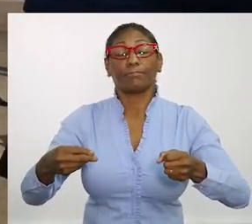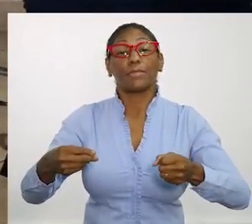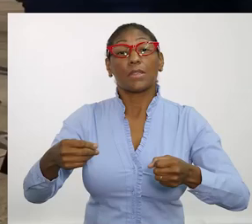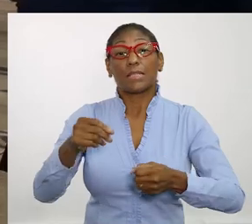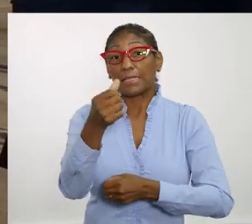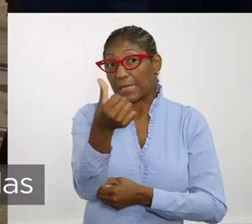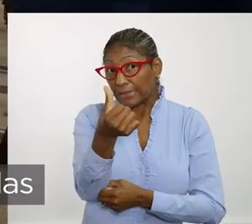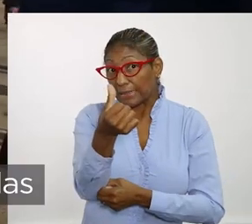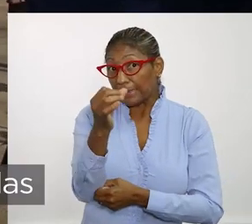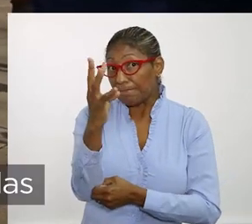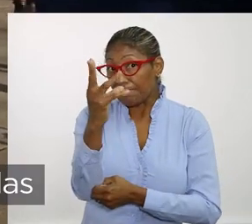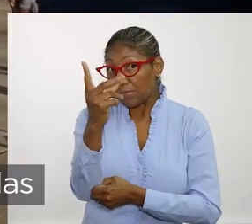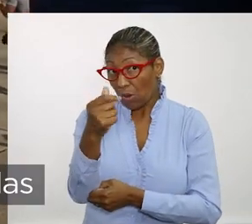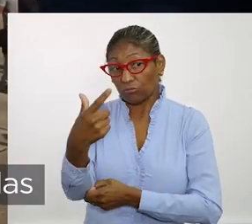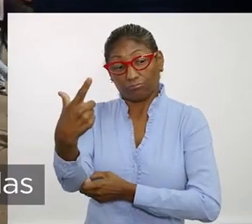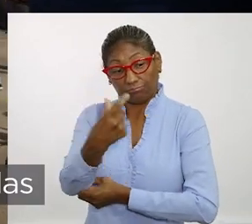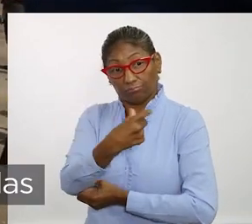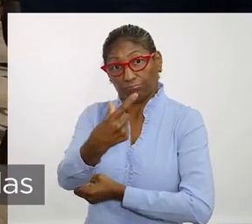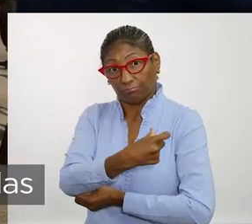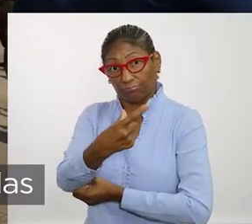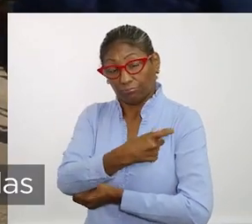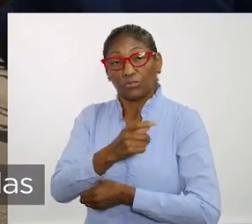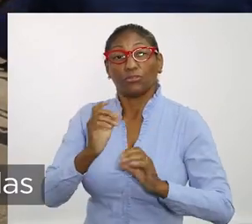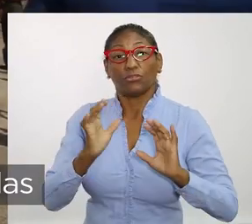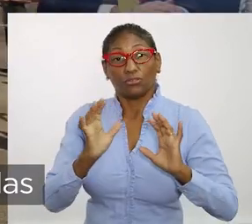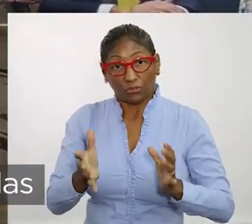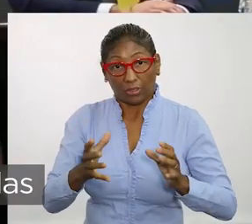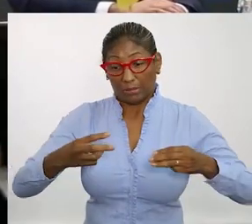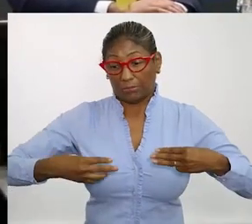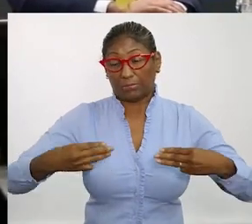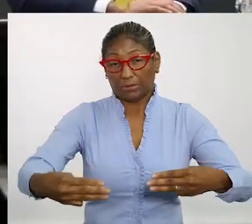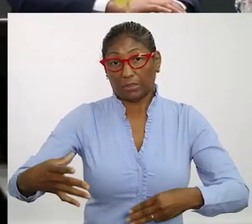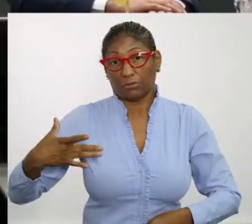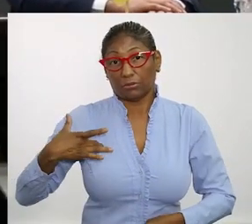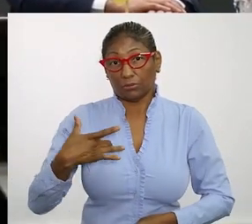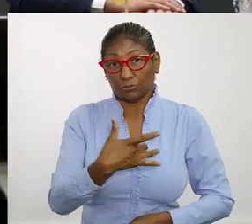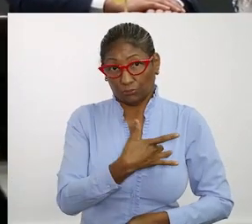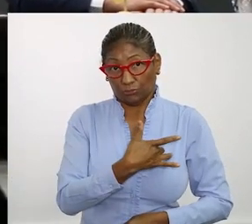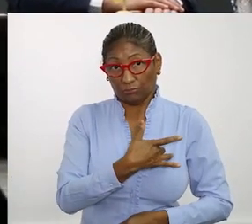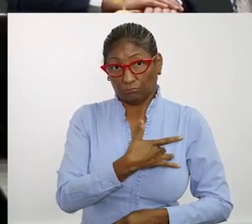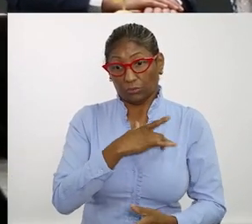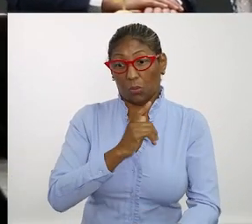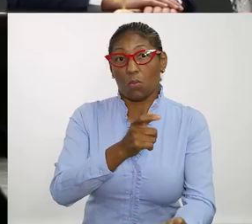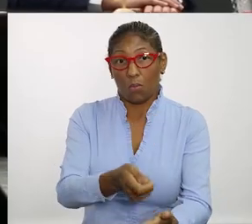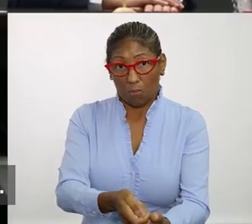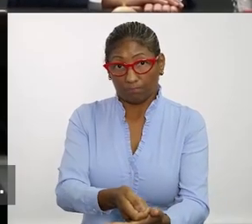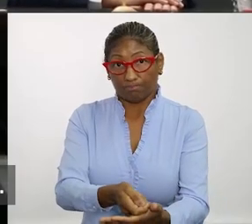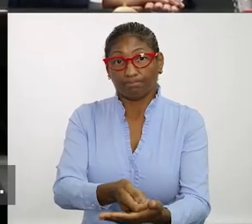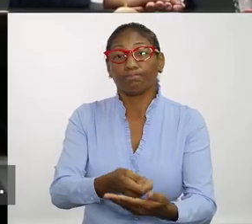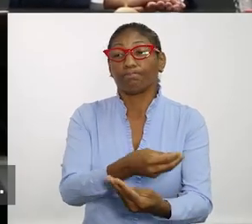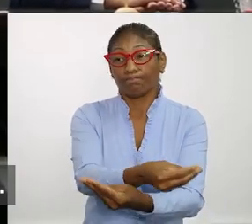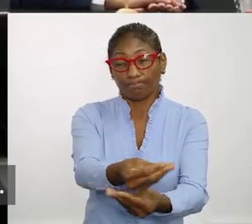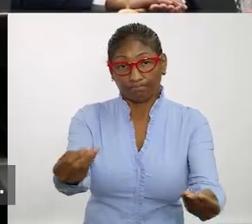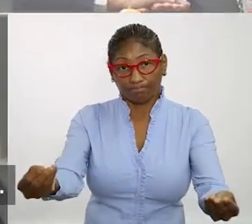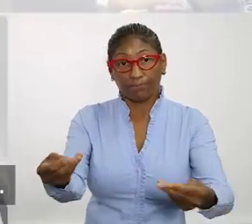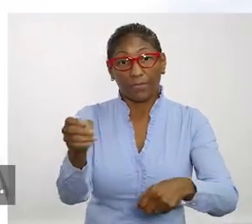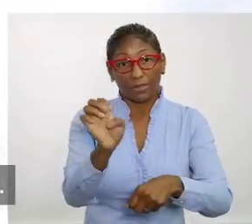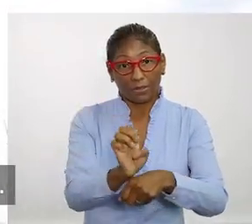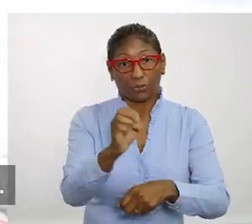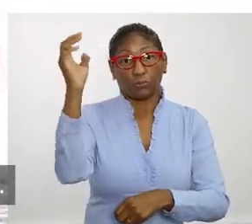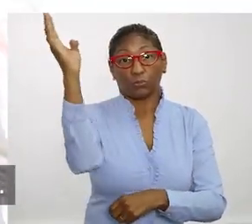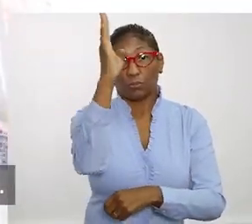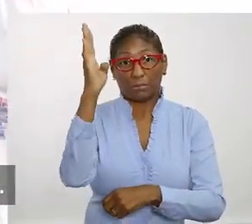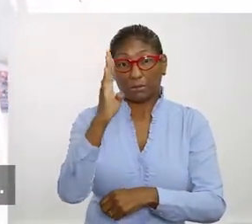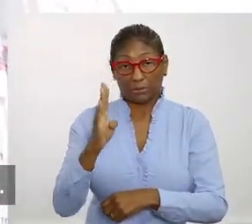por todos. São 6 milhões de doses que foram adquiridas pelo Ministério da Saúde, que são disponibilizadas